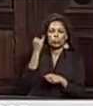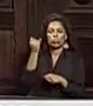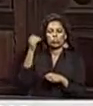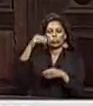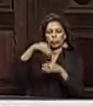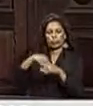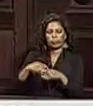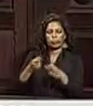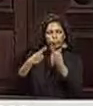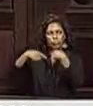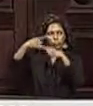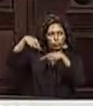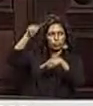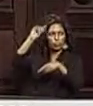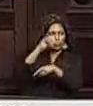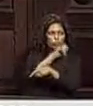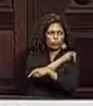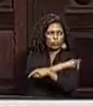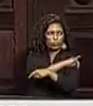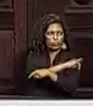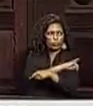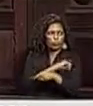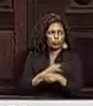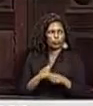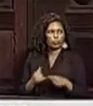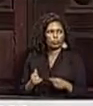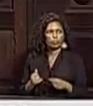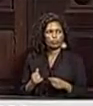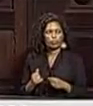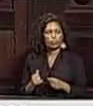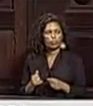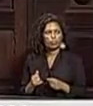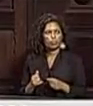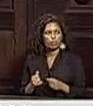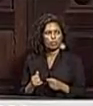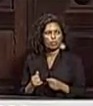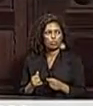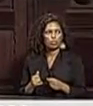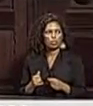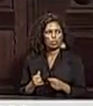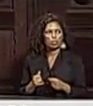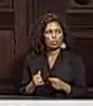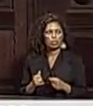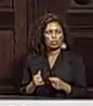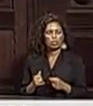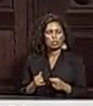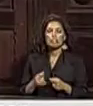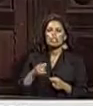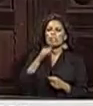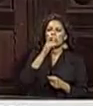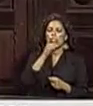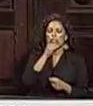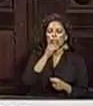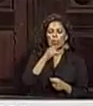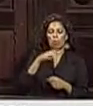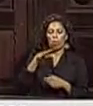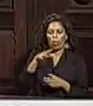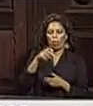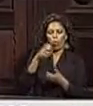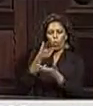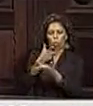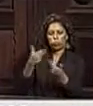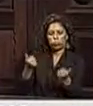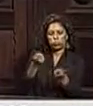comprar da indústria de máquinas e equipamentos do Reino Unido. A quem vai comprar Total francesa essas máquinas e equipamentos agora isentos de importados?